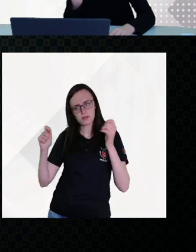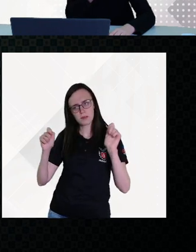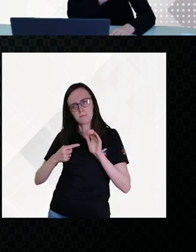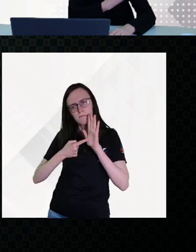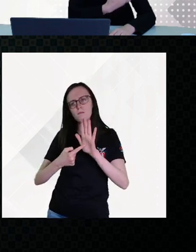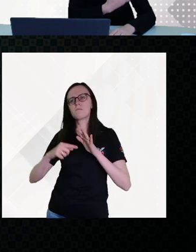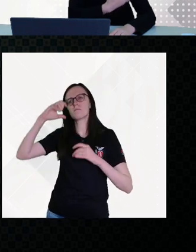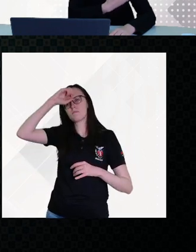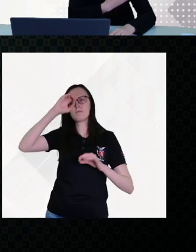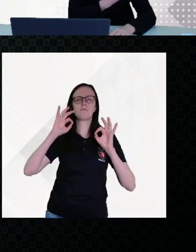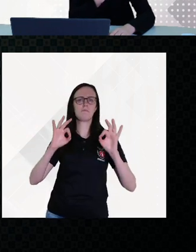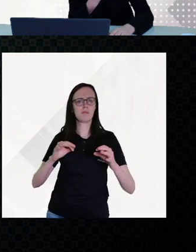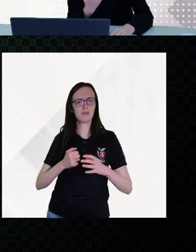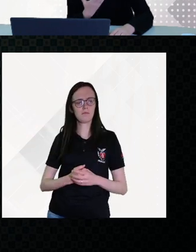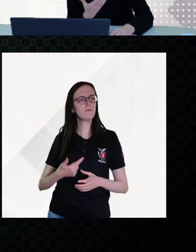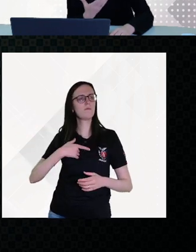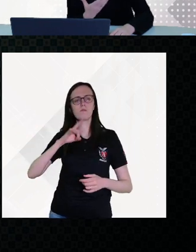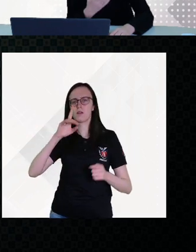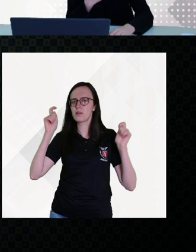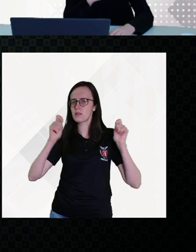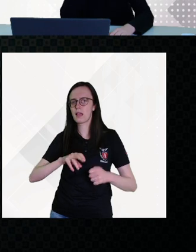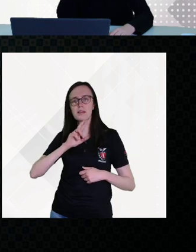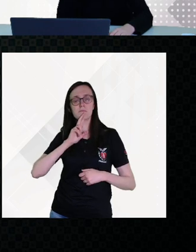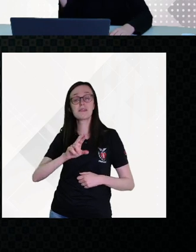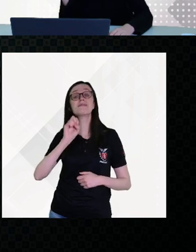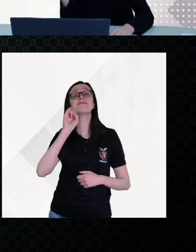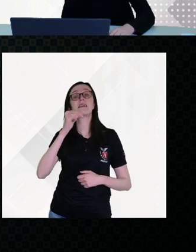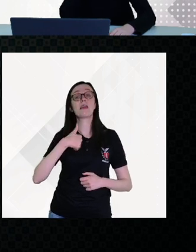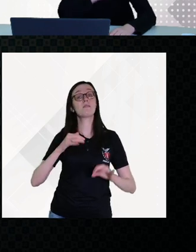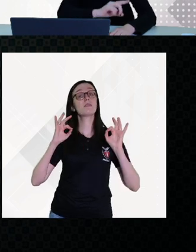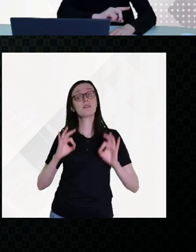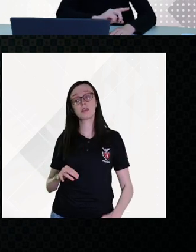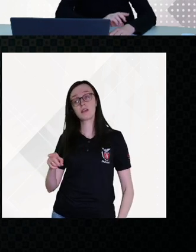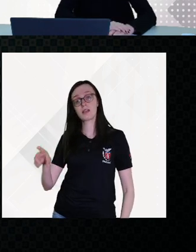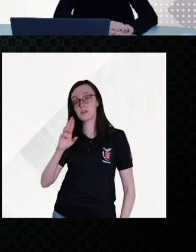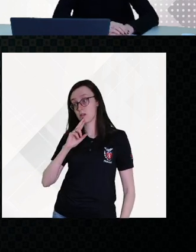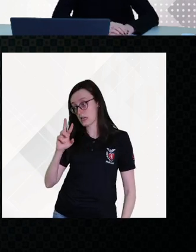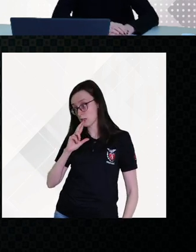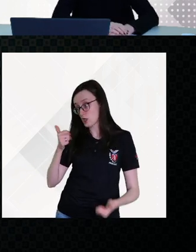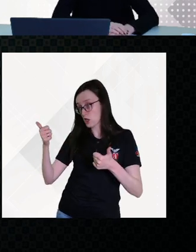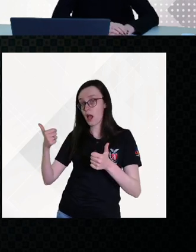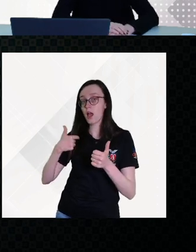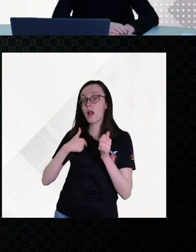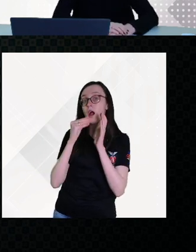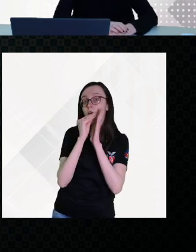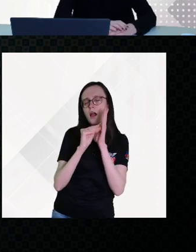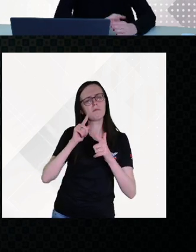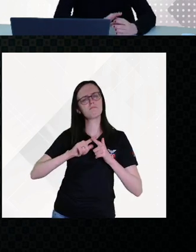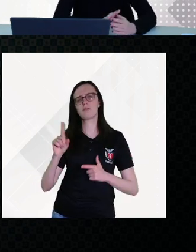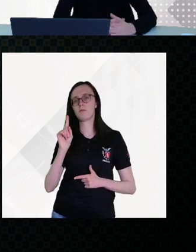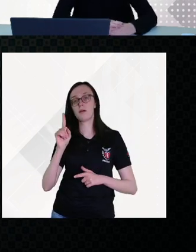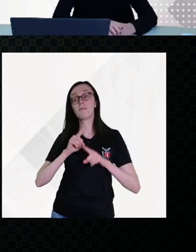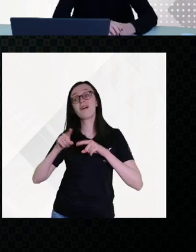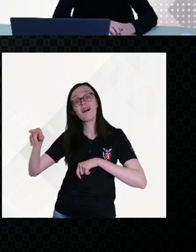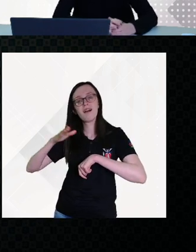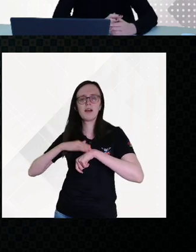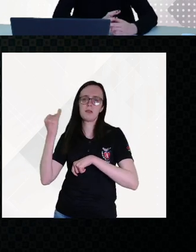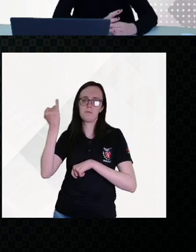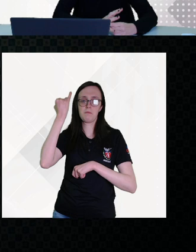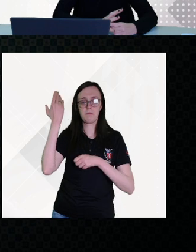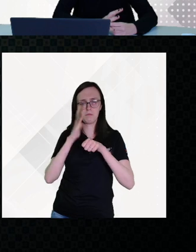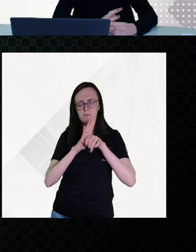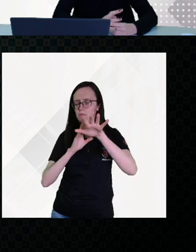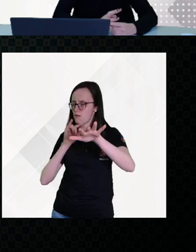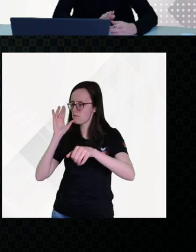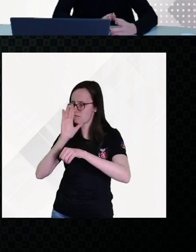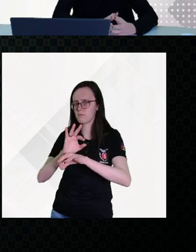eu só posso responder, por exemplo, uma questão para ele se eu tiver certeza da resposta que ele me deu. Né? Então, a tecnologia assistiva vai me ajudar